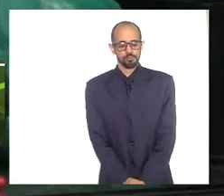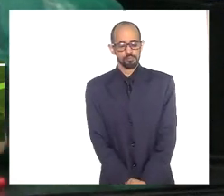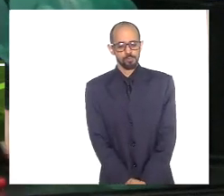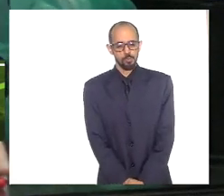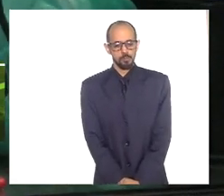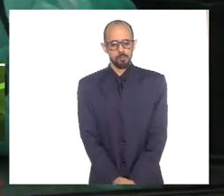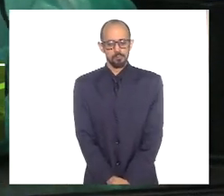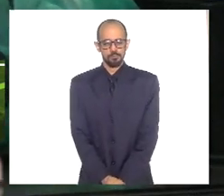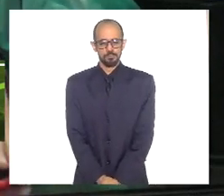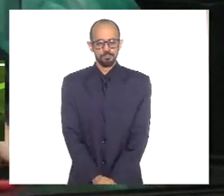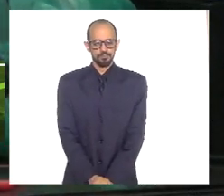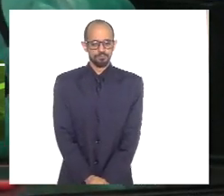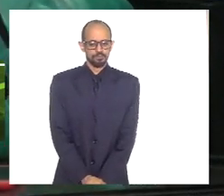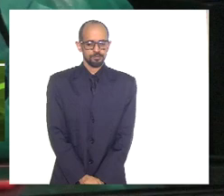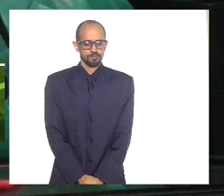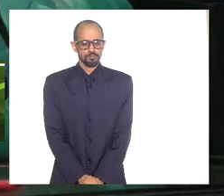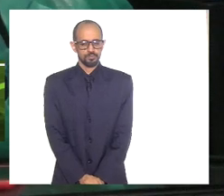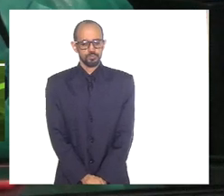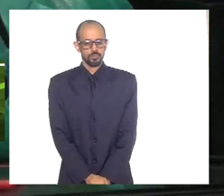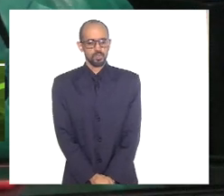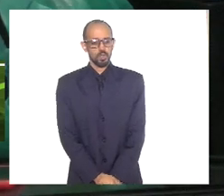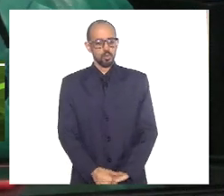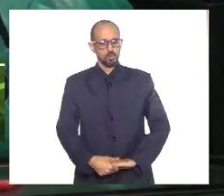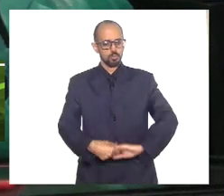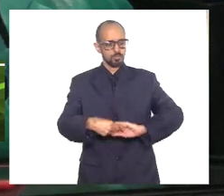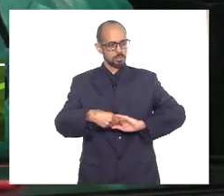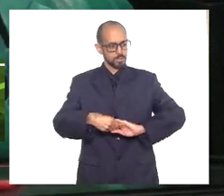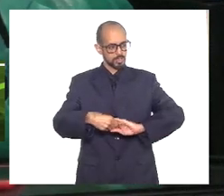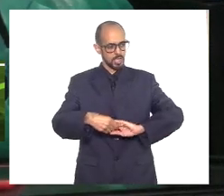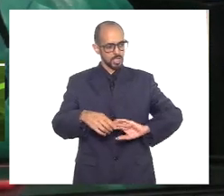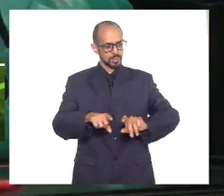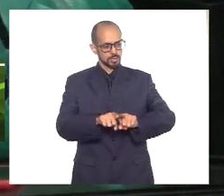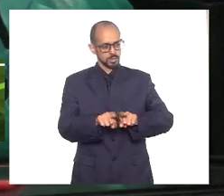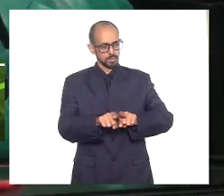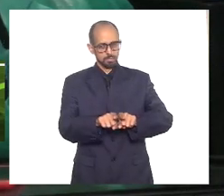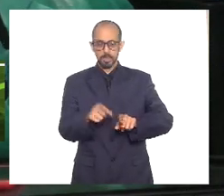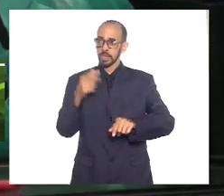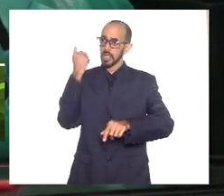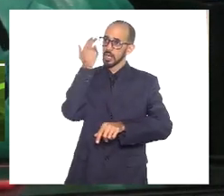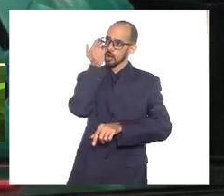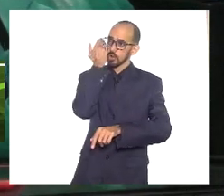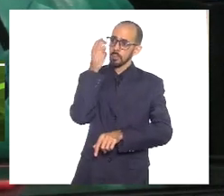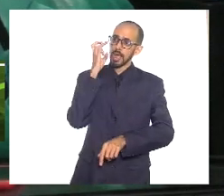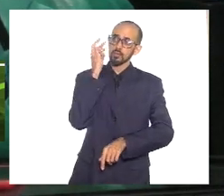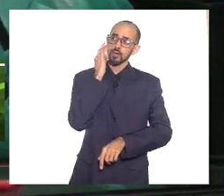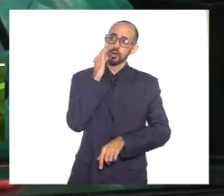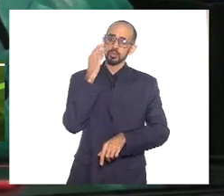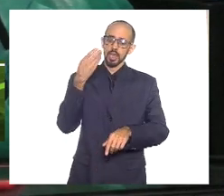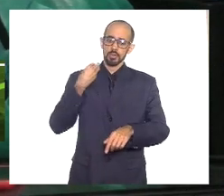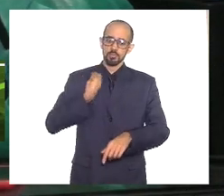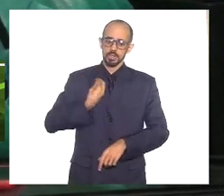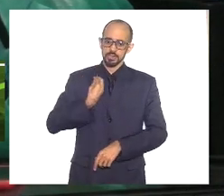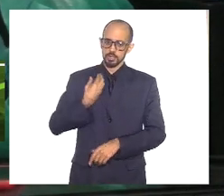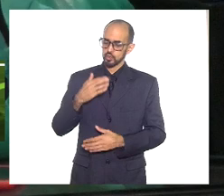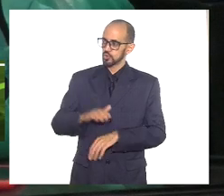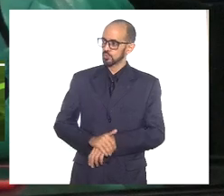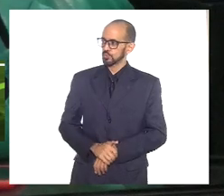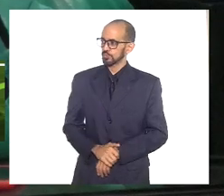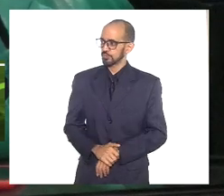Primeiro, cumprimentando depois também o deputado Eliomar e Valdeque aqui presente. Acho